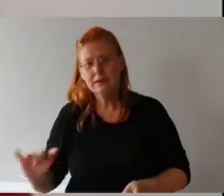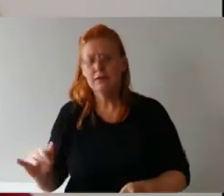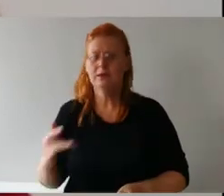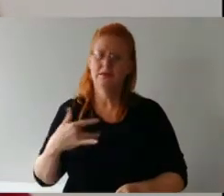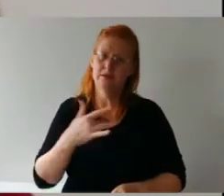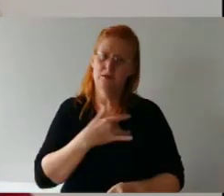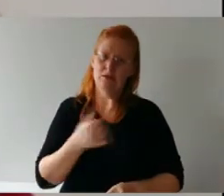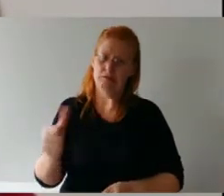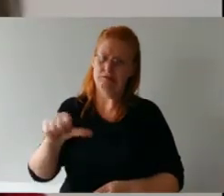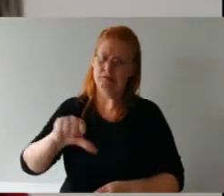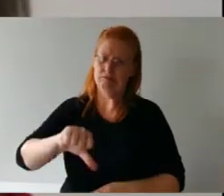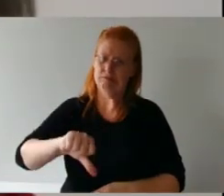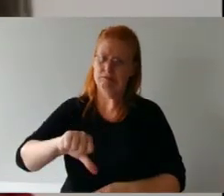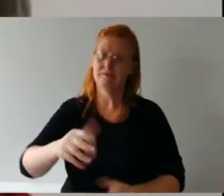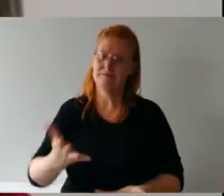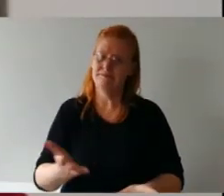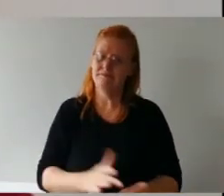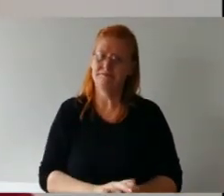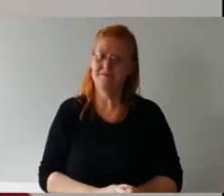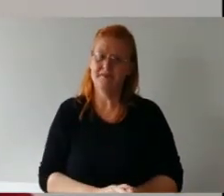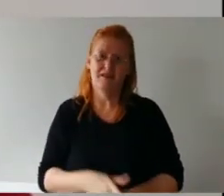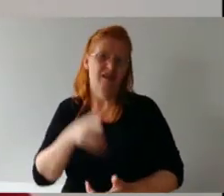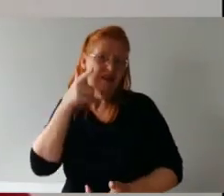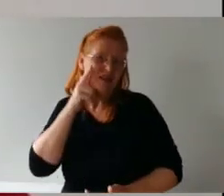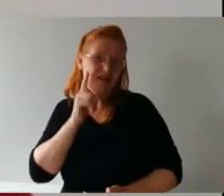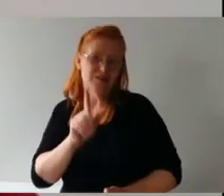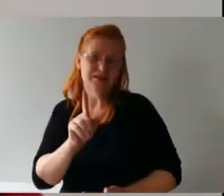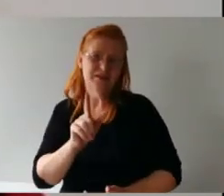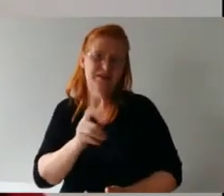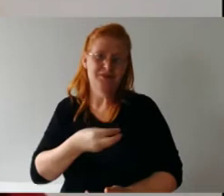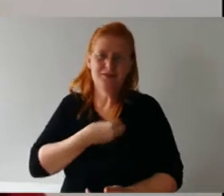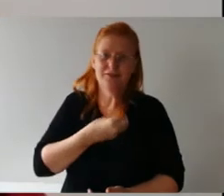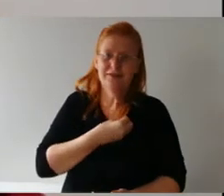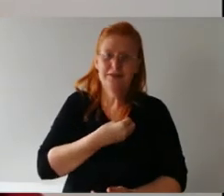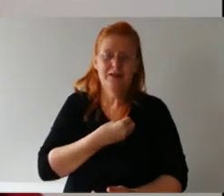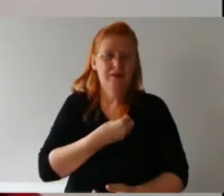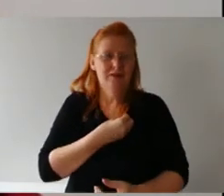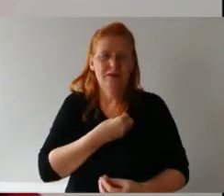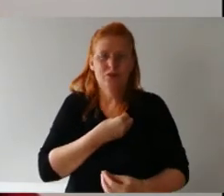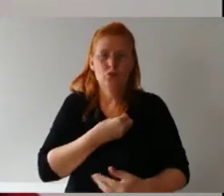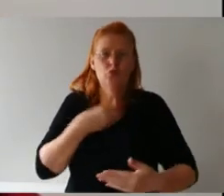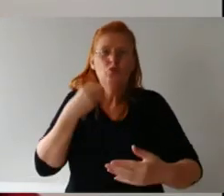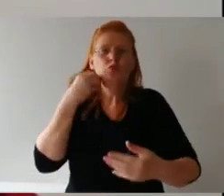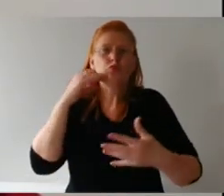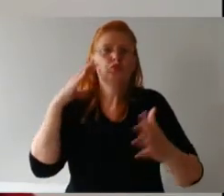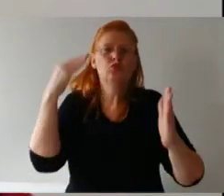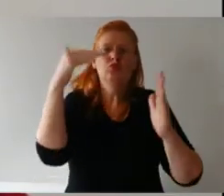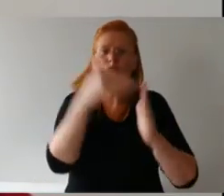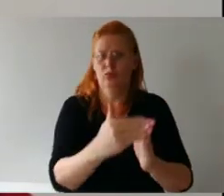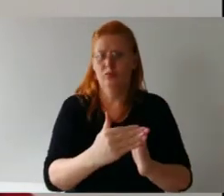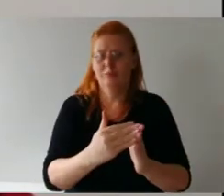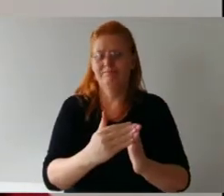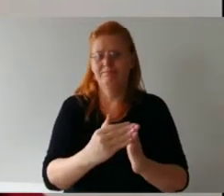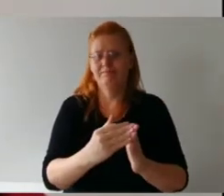ele percebeu que os seus órgãos estavam começando a dar problema, que ele não ia mais conseguir viver